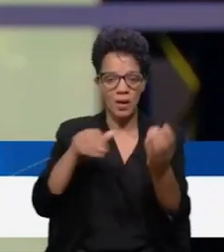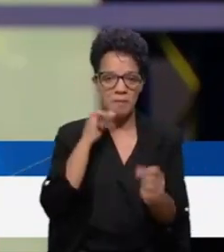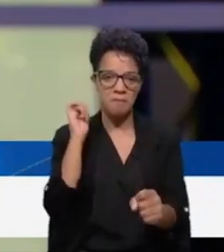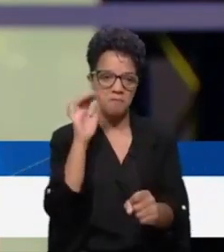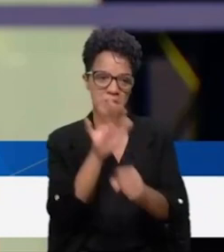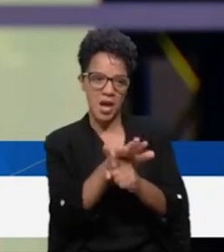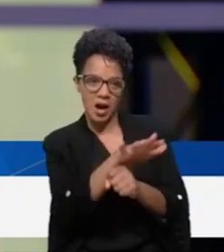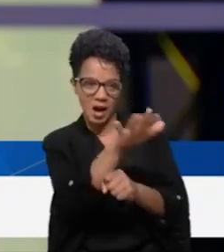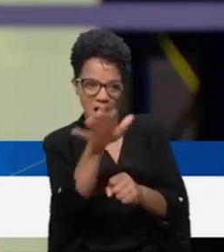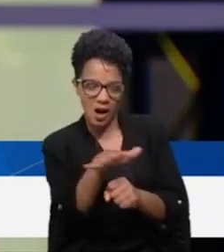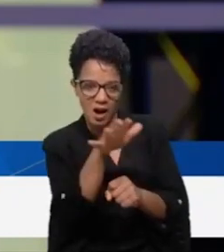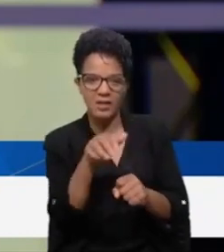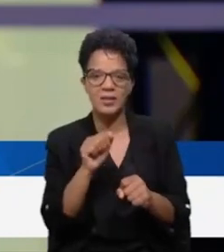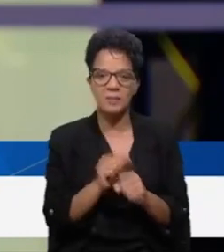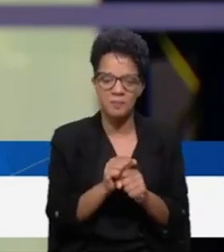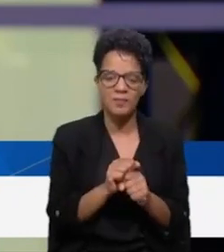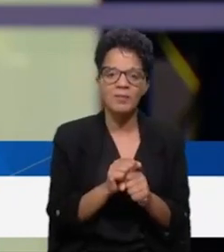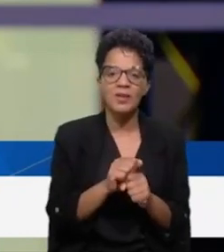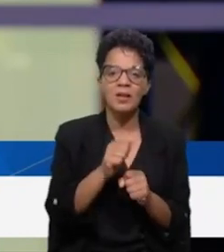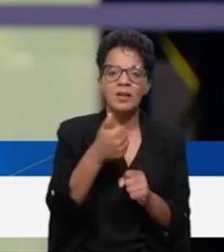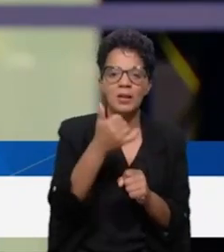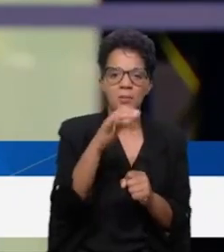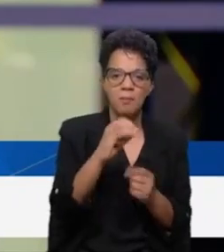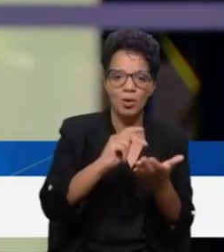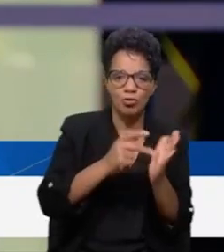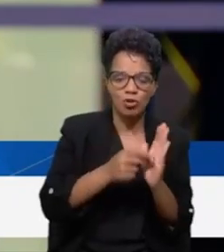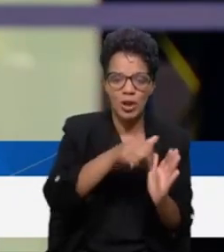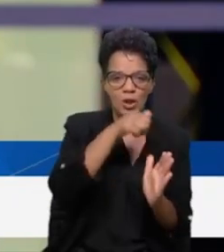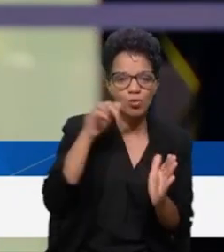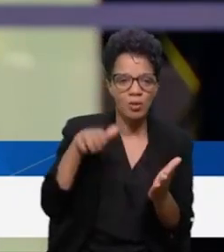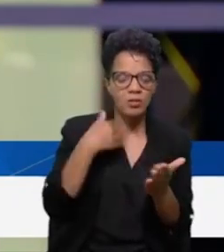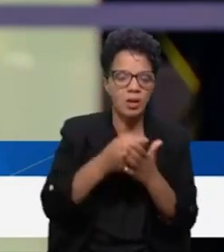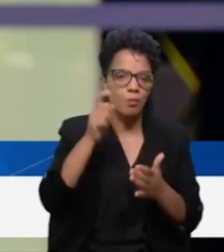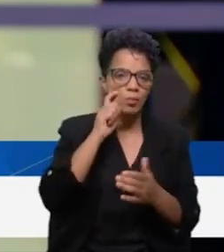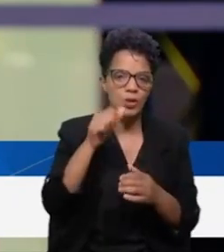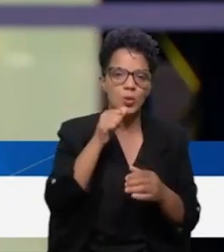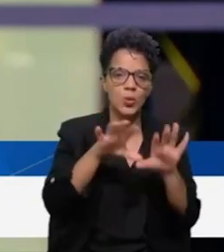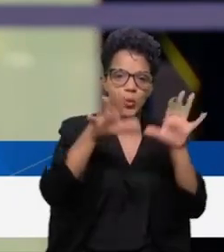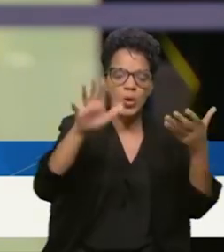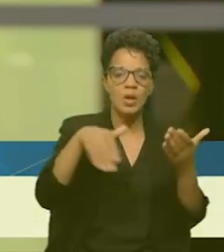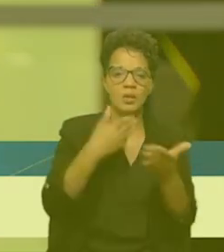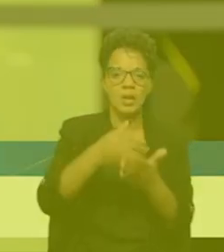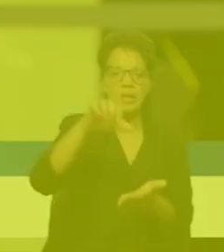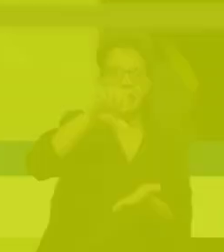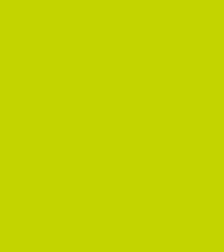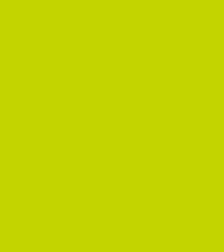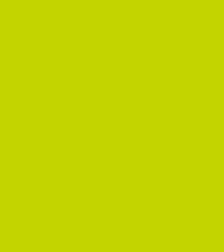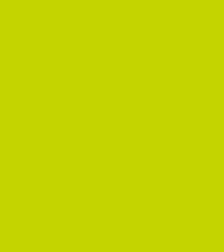olha para a biotecnologia azul e que protege o nosso oceano, e Portugal pode voltar a ser o centro da União Europeia.